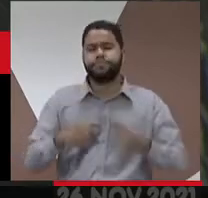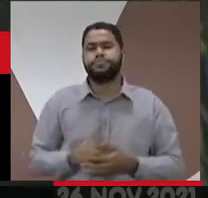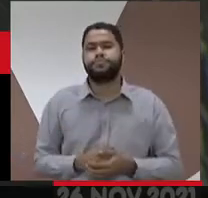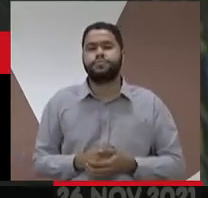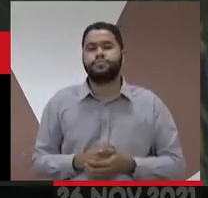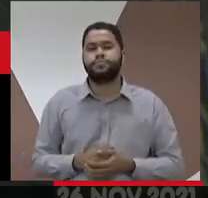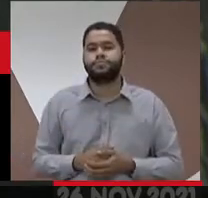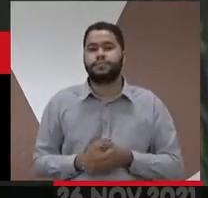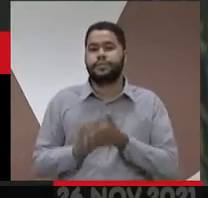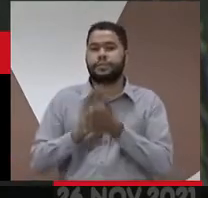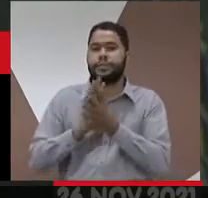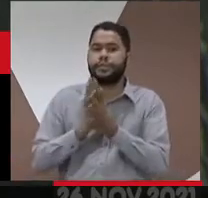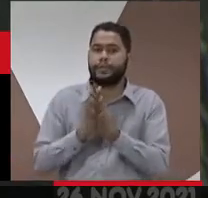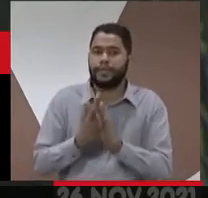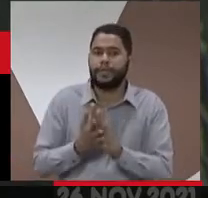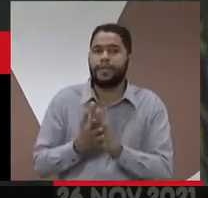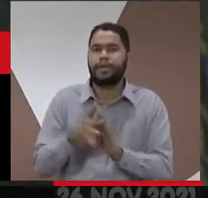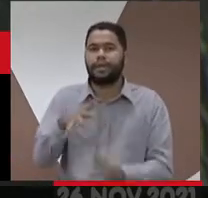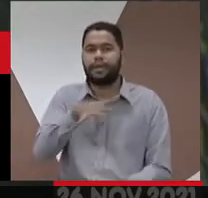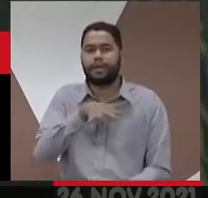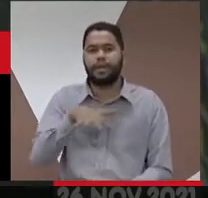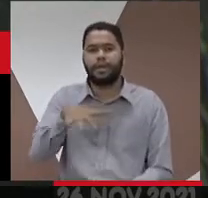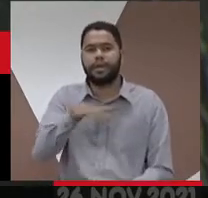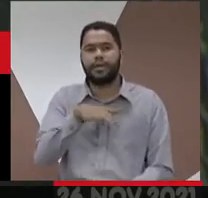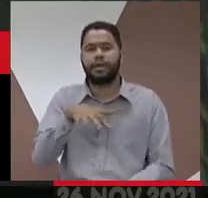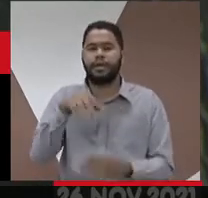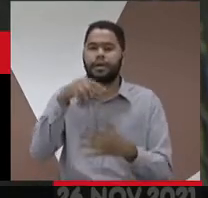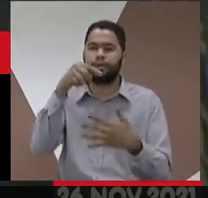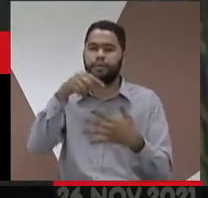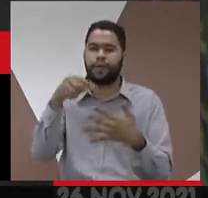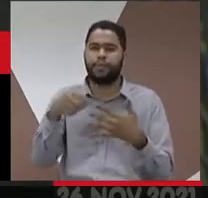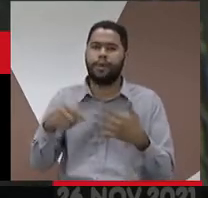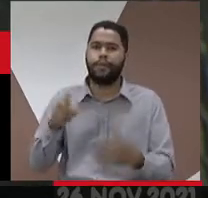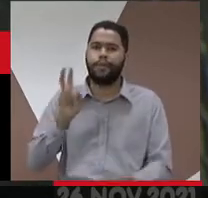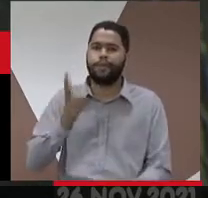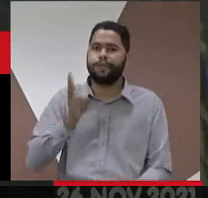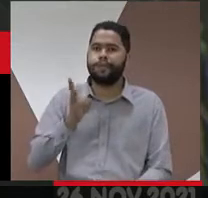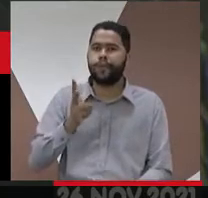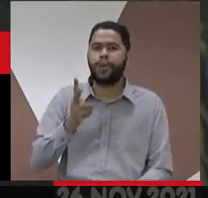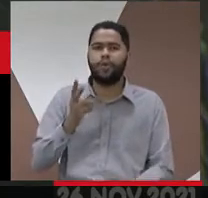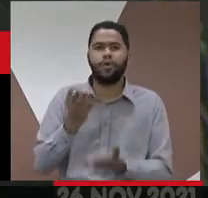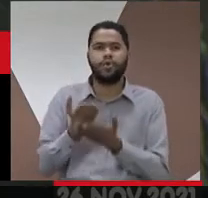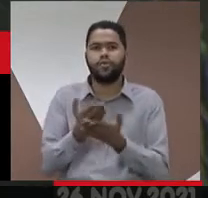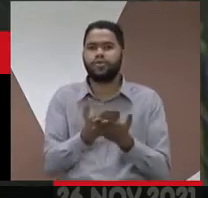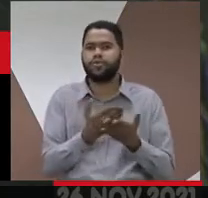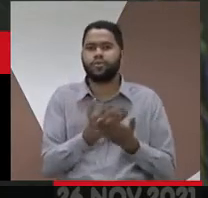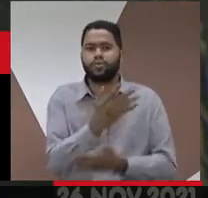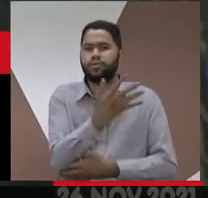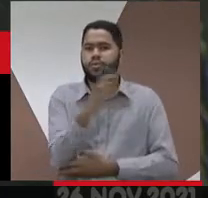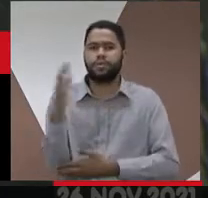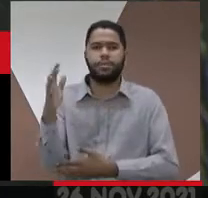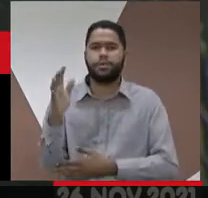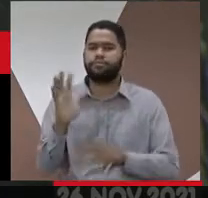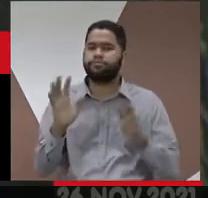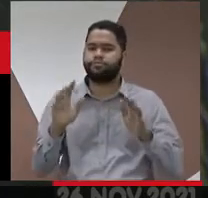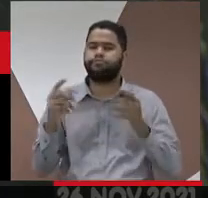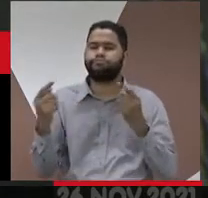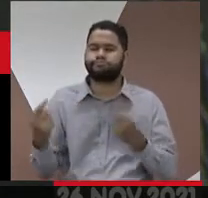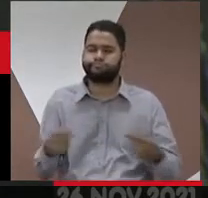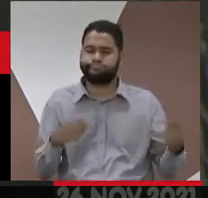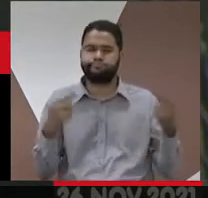a destruição de áreas e unidades de conservação. Não tem estudo ambiental prévio, isso foi muito discutido